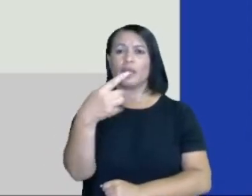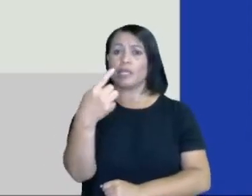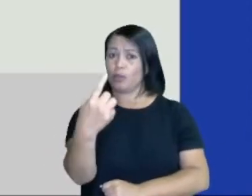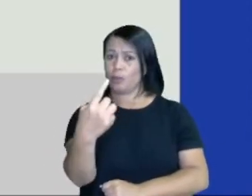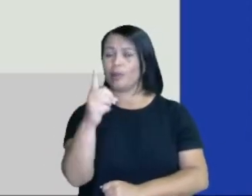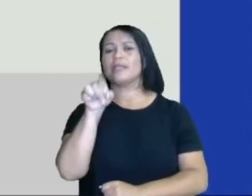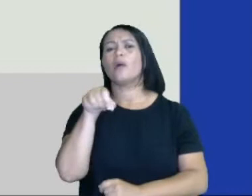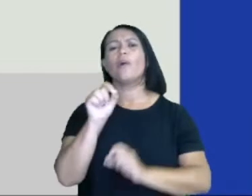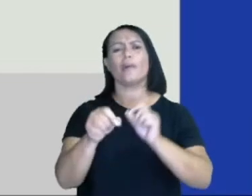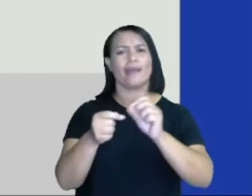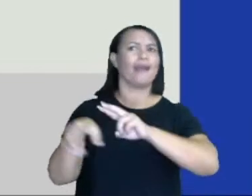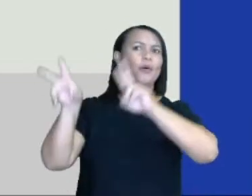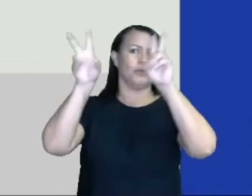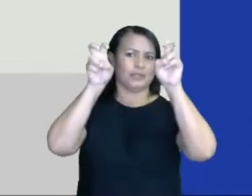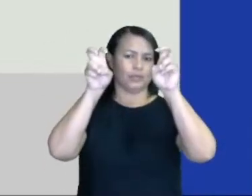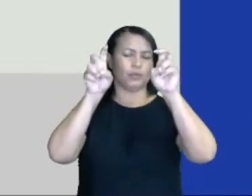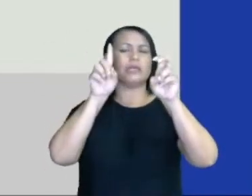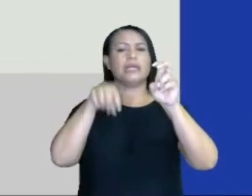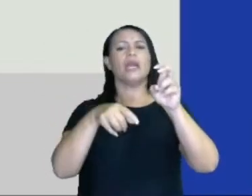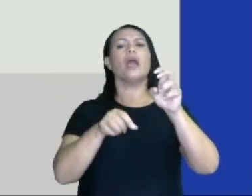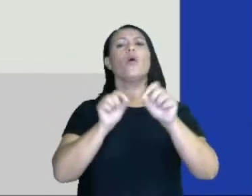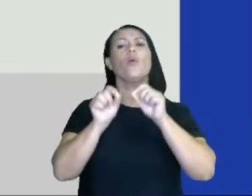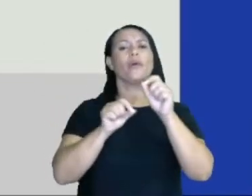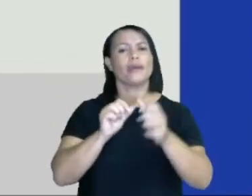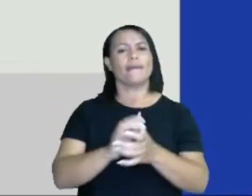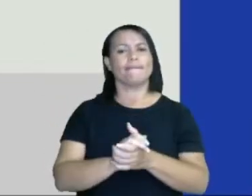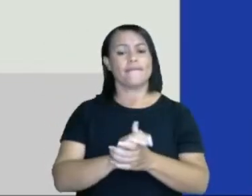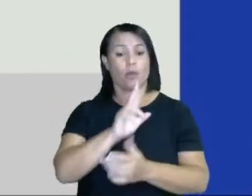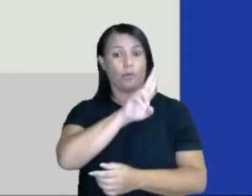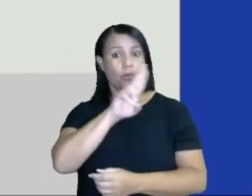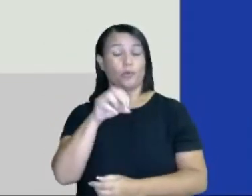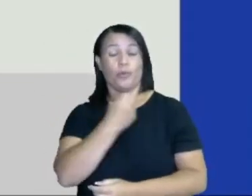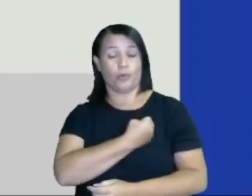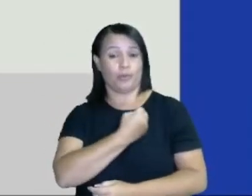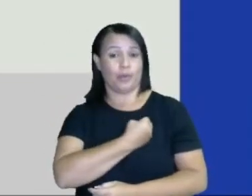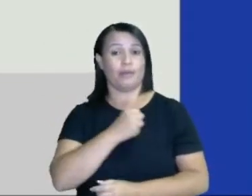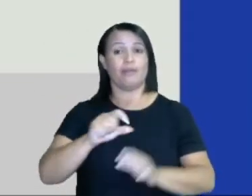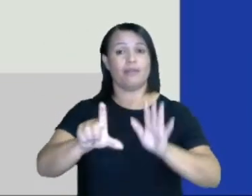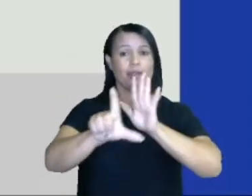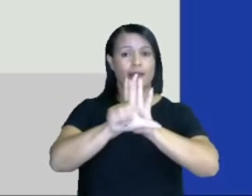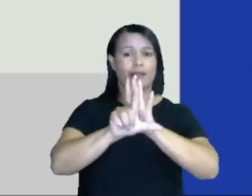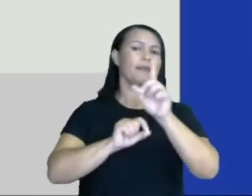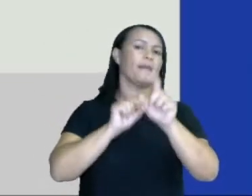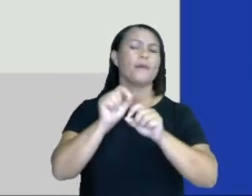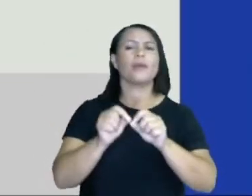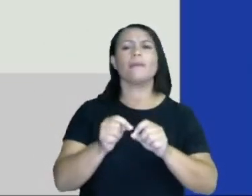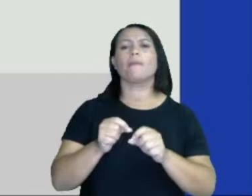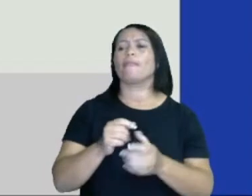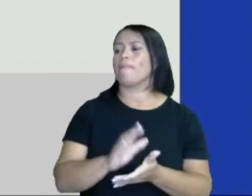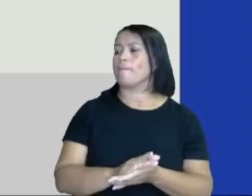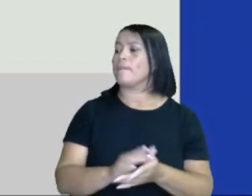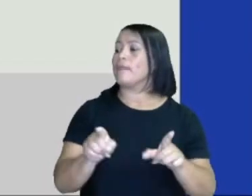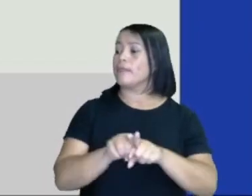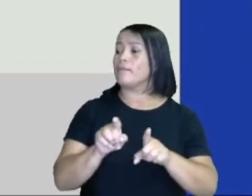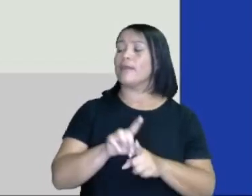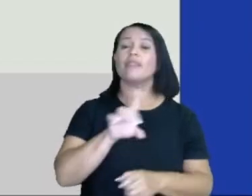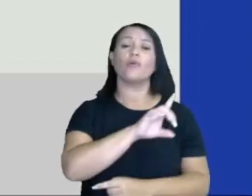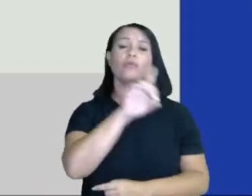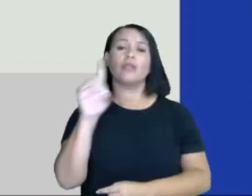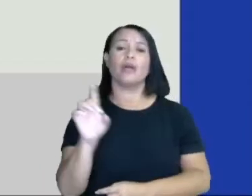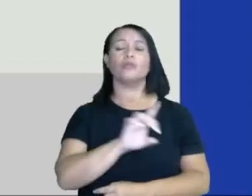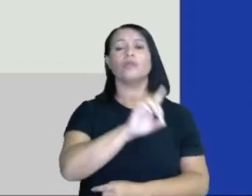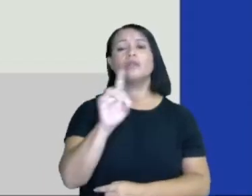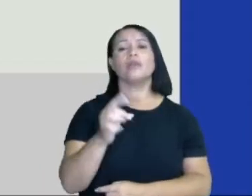10.741. Esse daqui é o título, que é justamente o quê? O número da lei. Aí logo em seguida, ó, vem a data de 1º